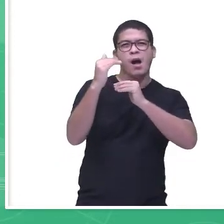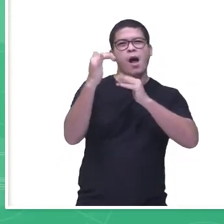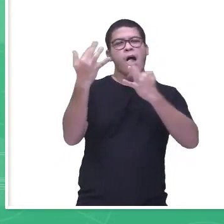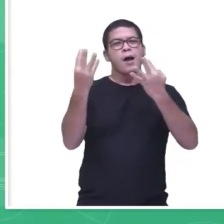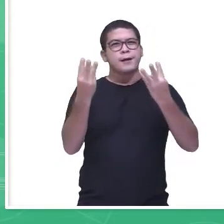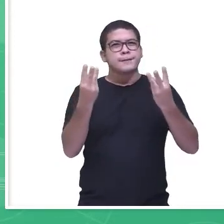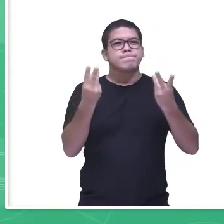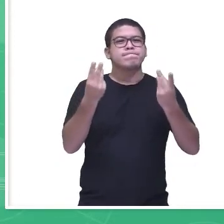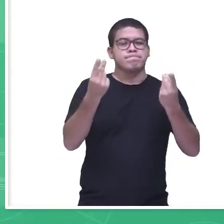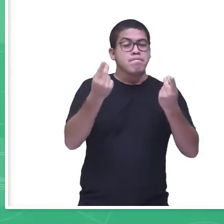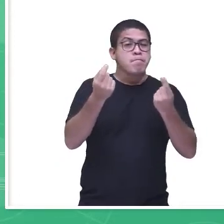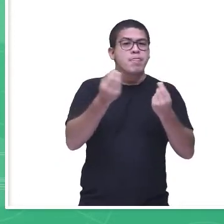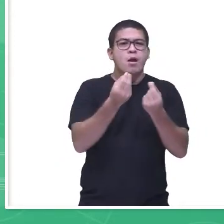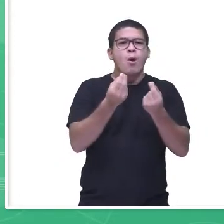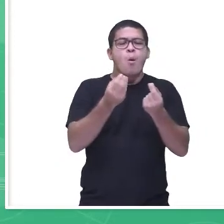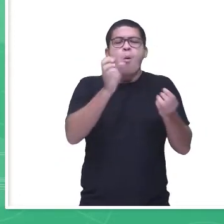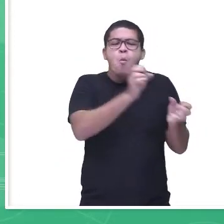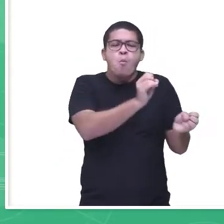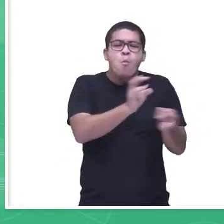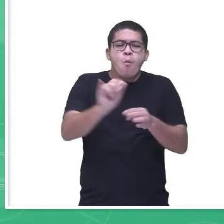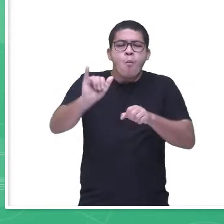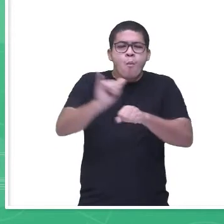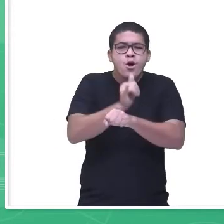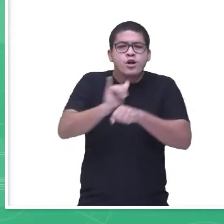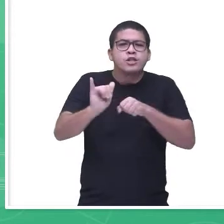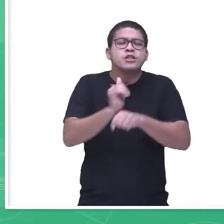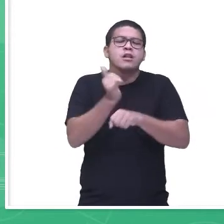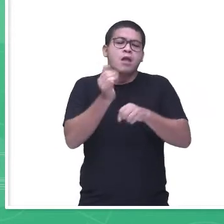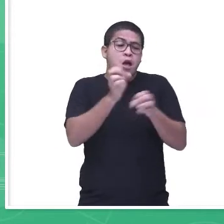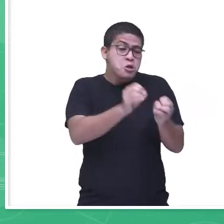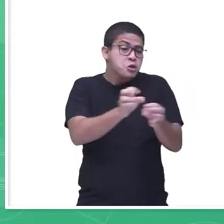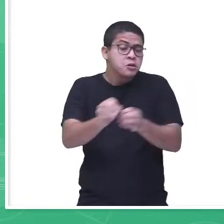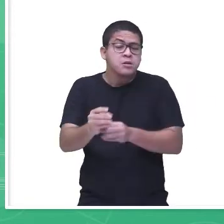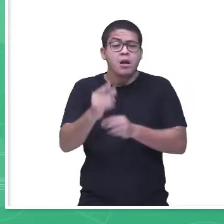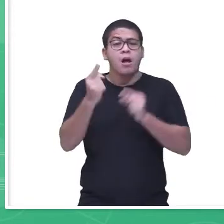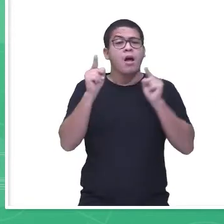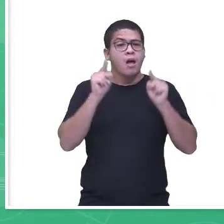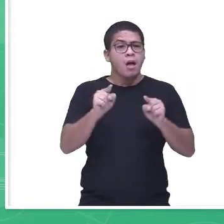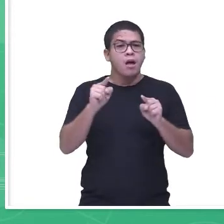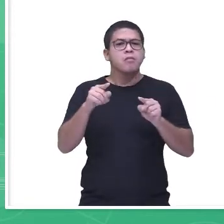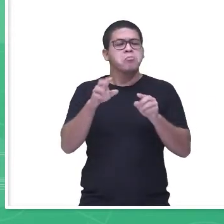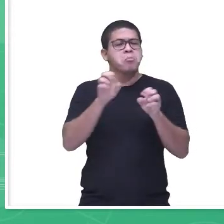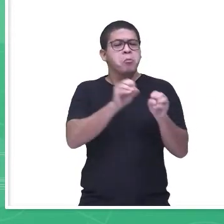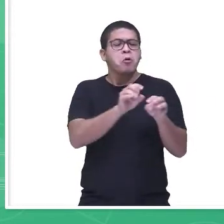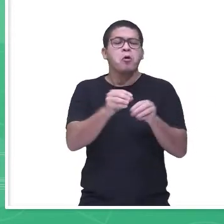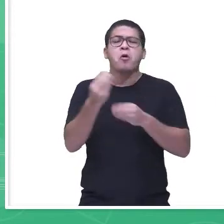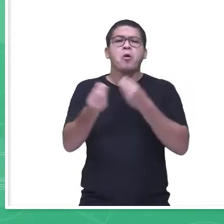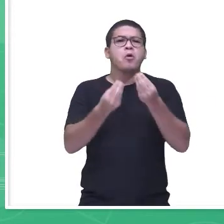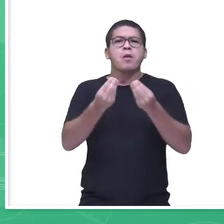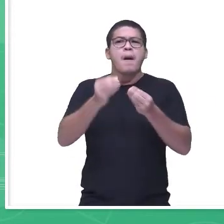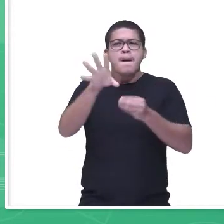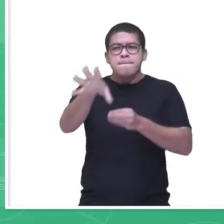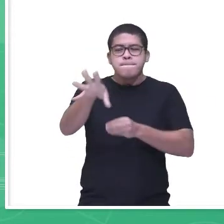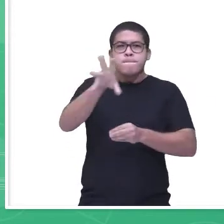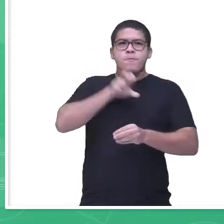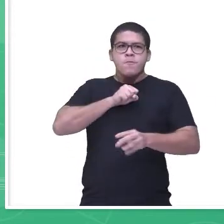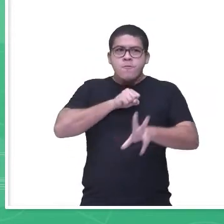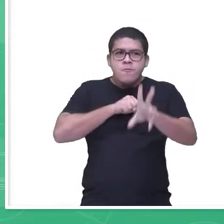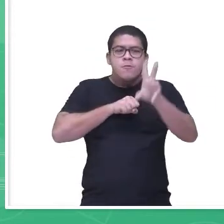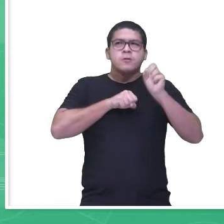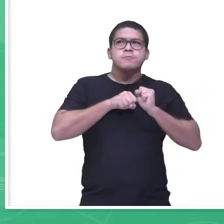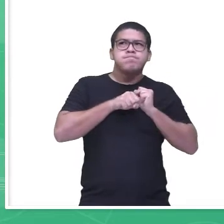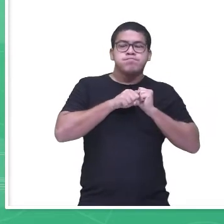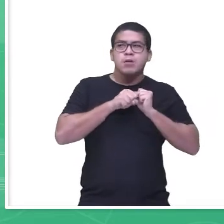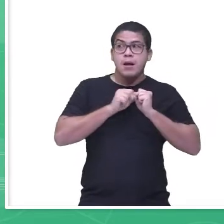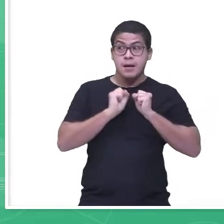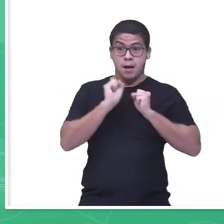maneira de ensinar e de mostrar a capacidade que todos têm de buscar esse conhecimento, independente se pode pagar ou não.